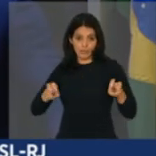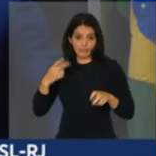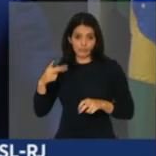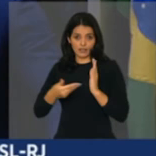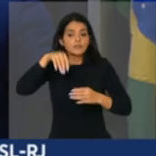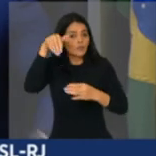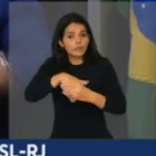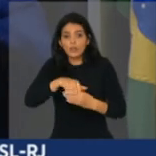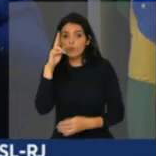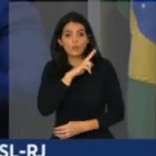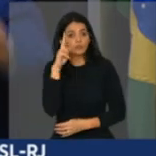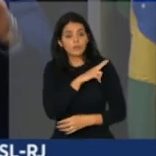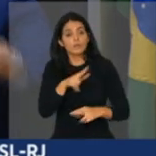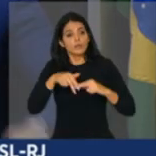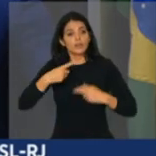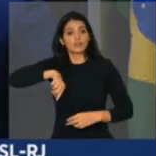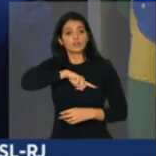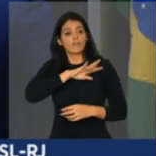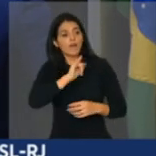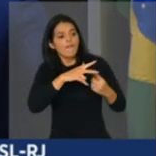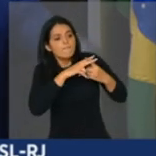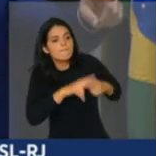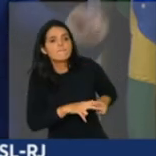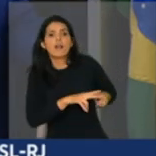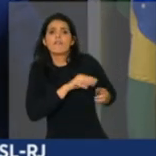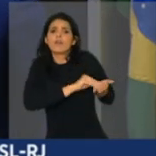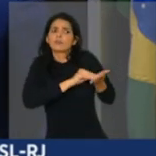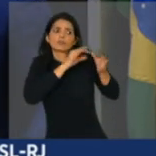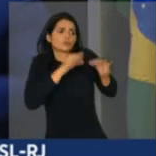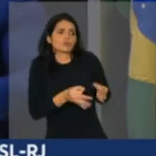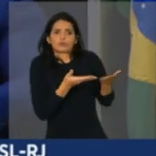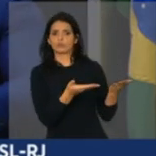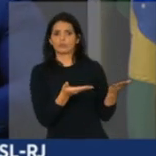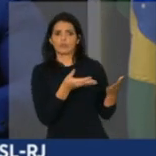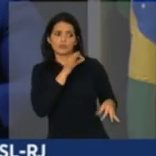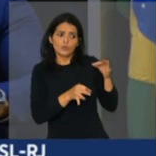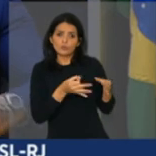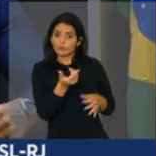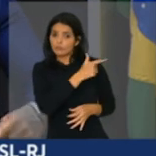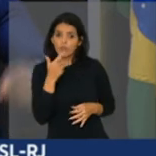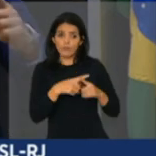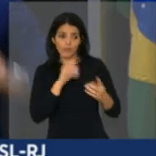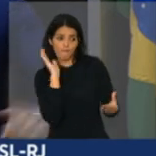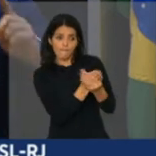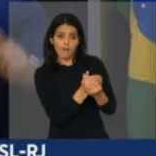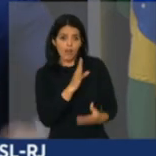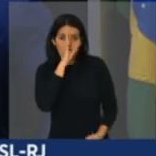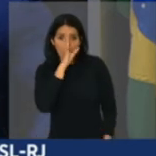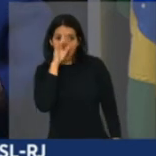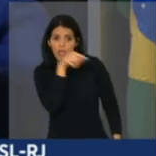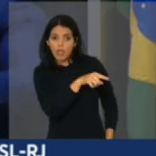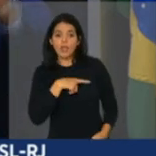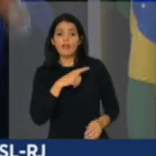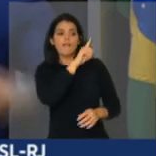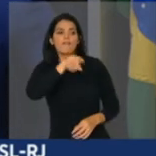votado com urgência para que possamos reparar essa injustiça porque o seu processo está correndo de forma a soldada para que ele fica